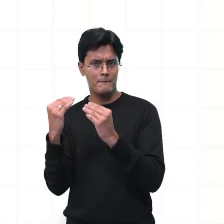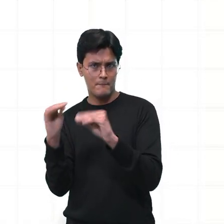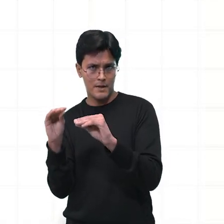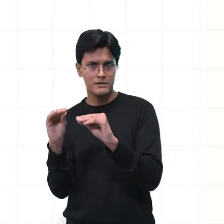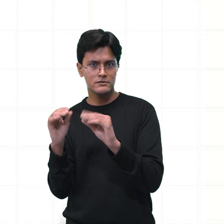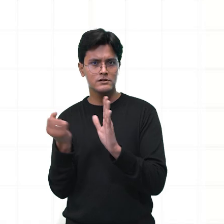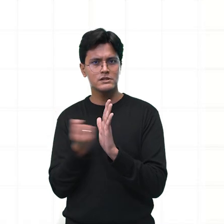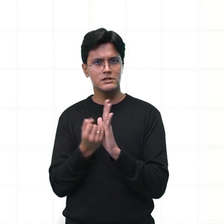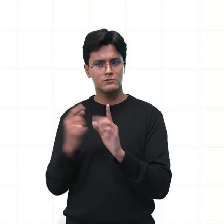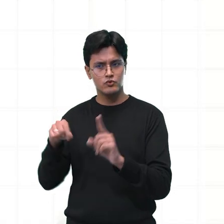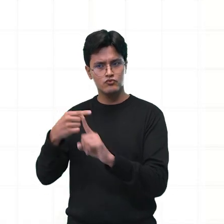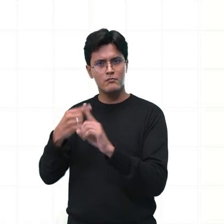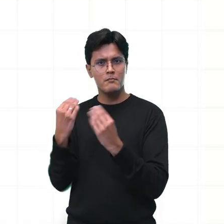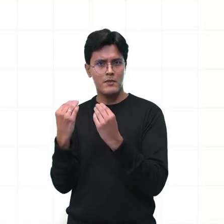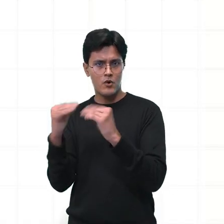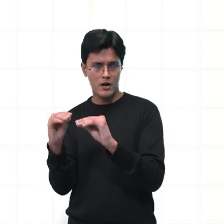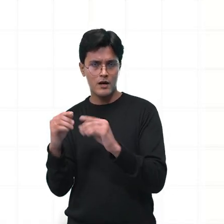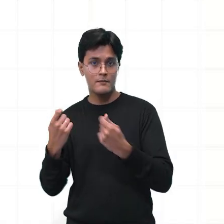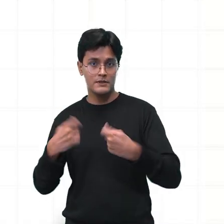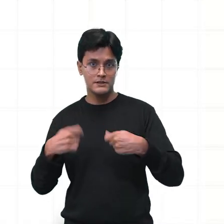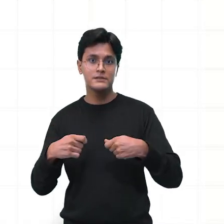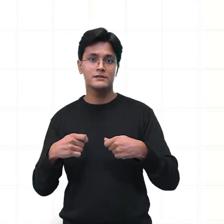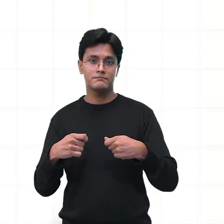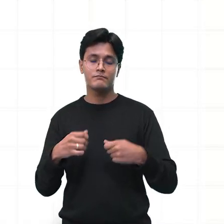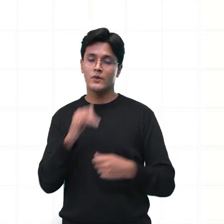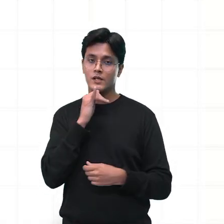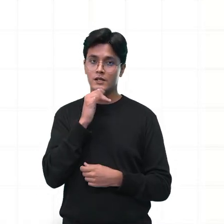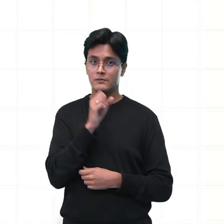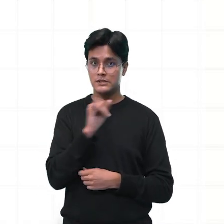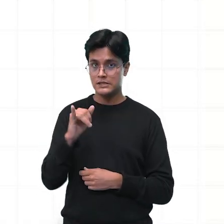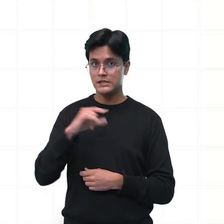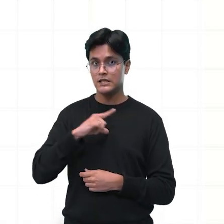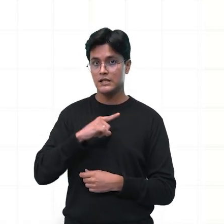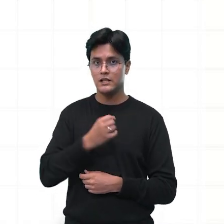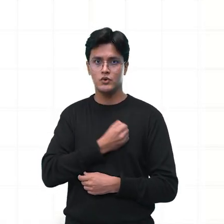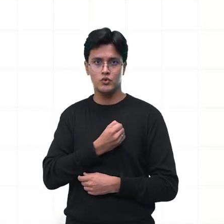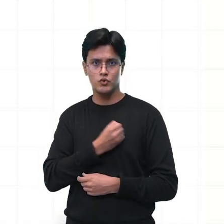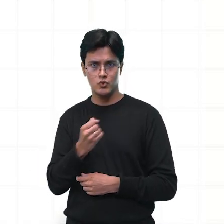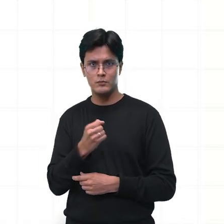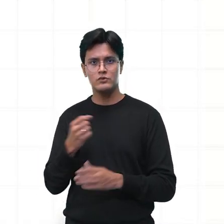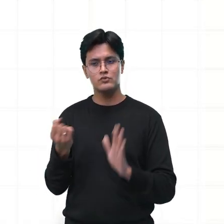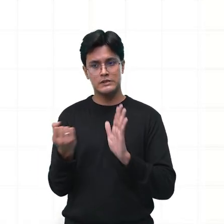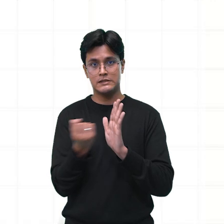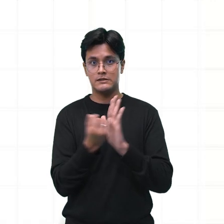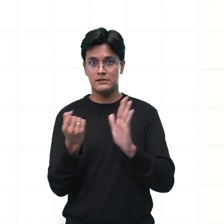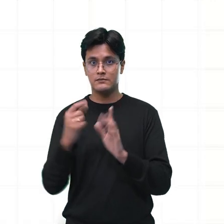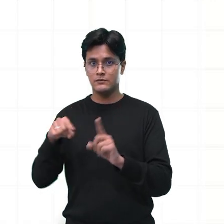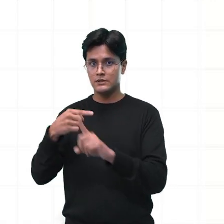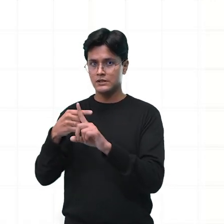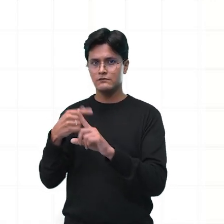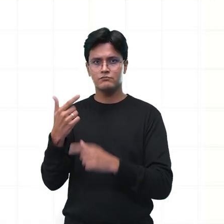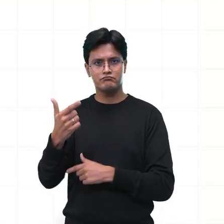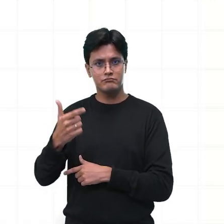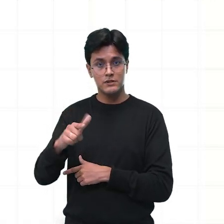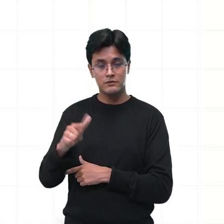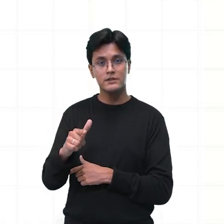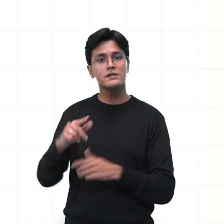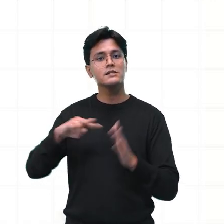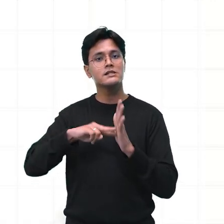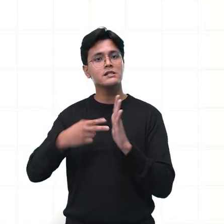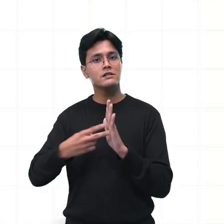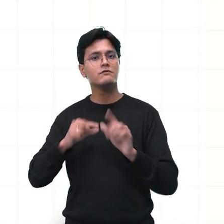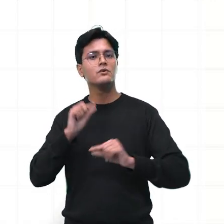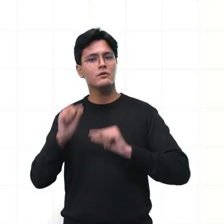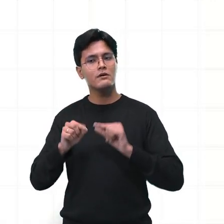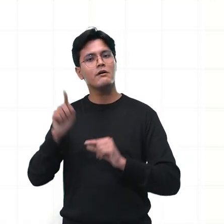número que ele não tenha o sinal positivo na frente, o sinal de mais,